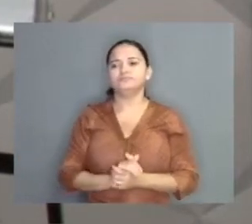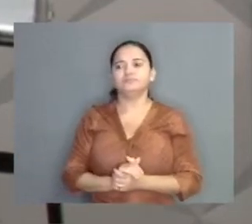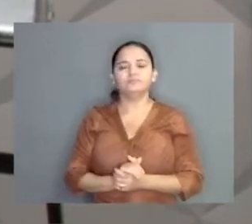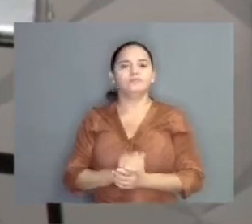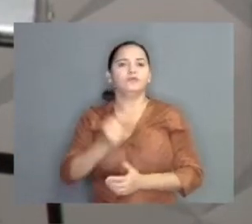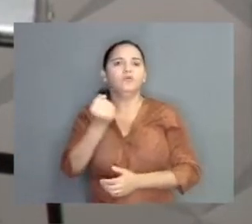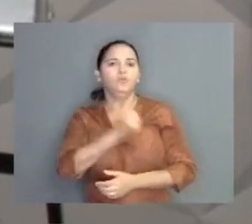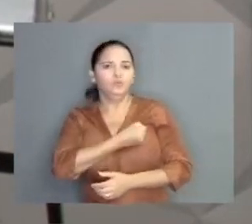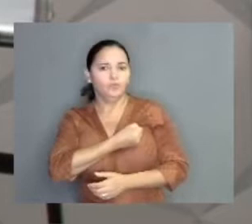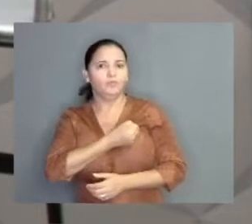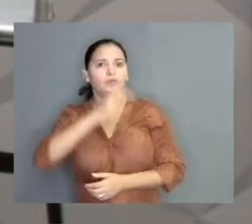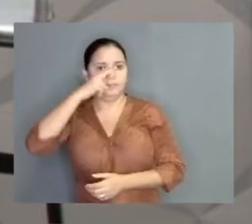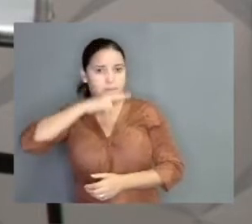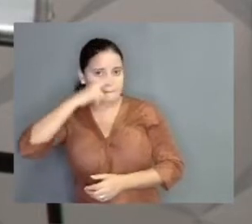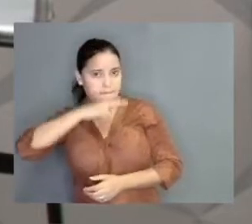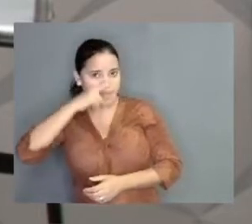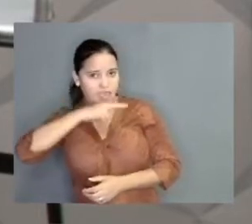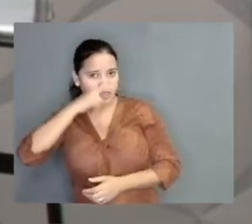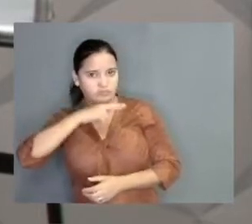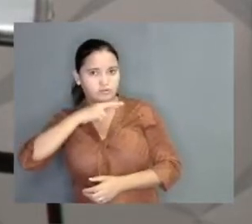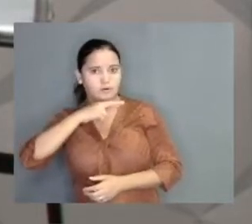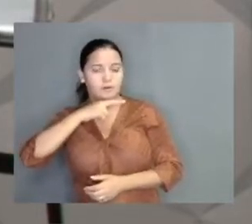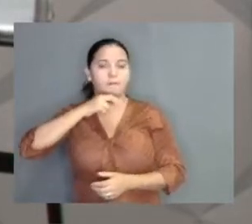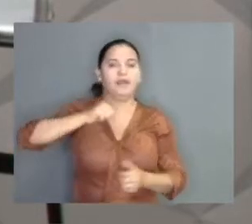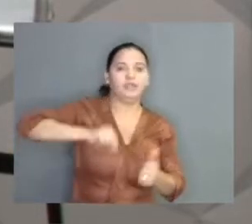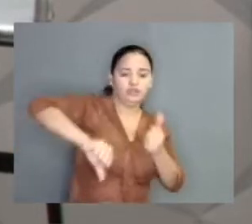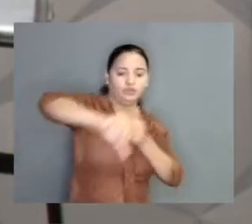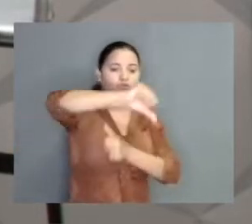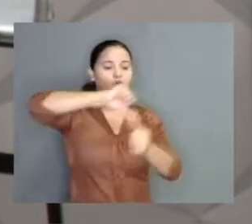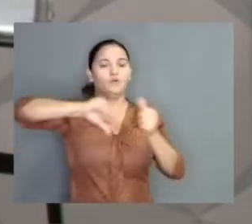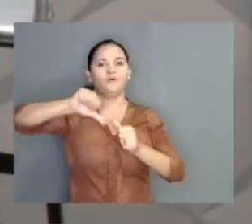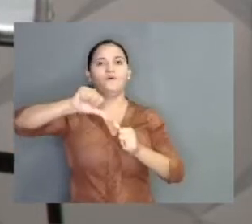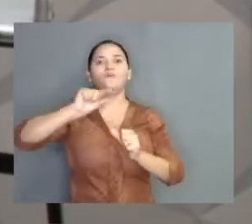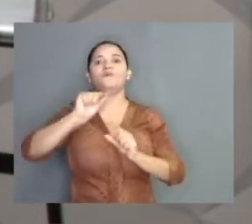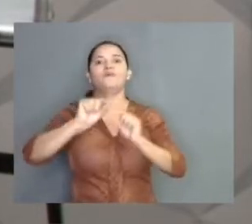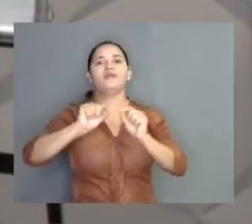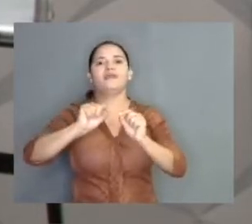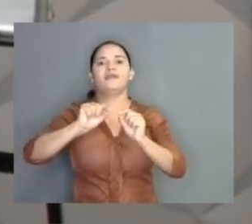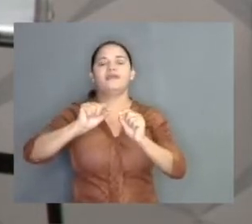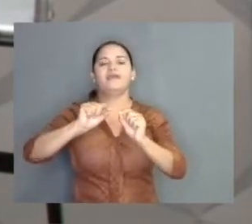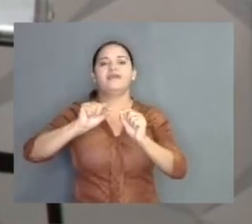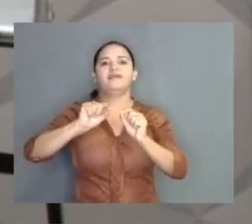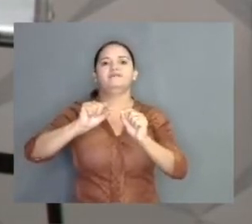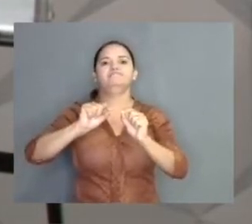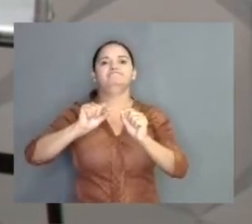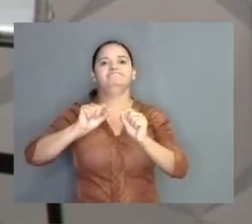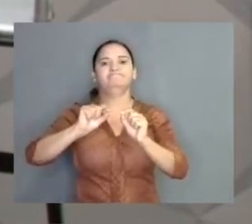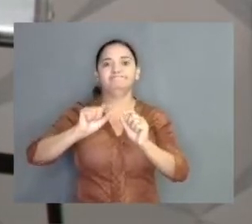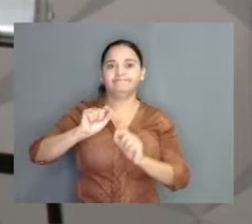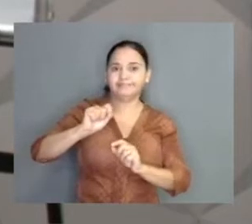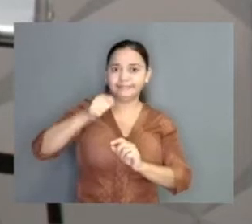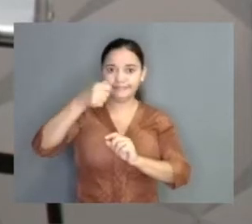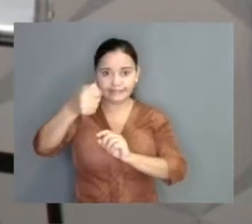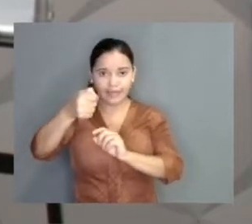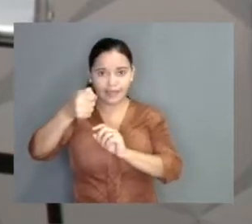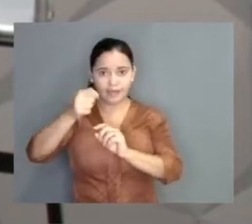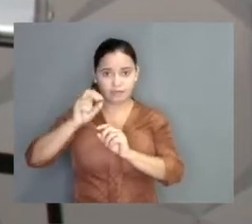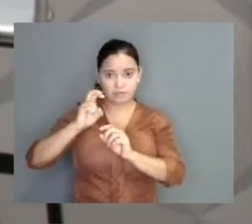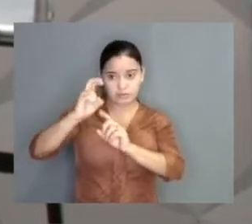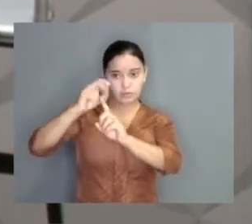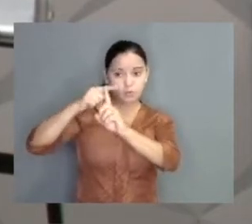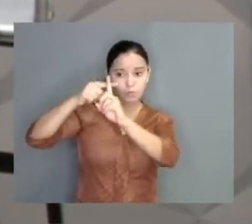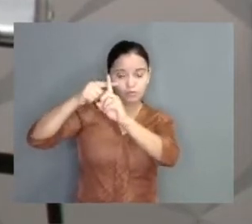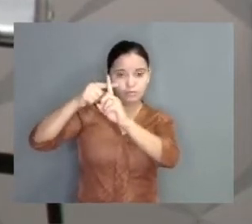é o mesmo, só que ele trocou de quê? De sinal. O valor inicial era 5 positivo e